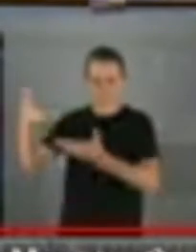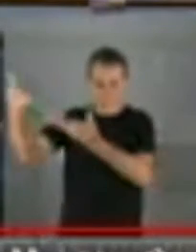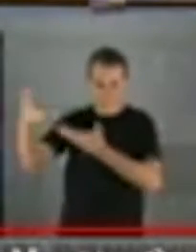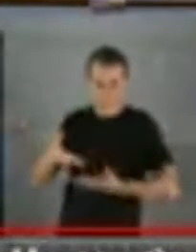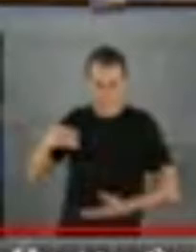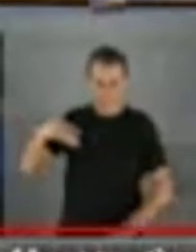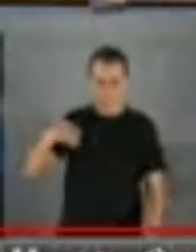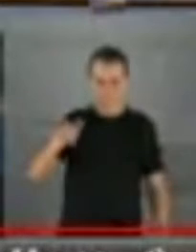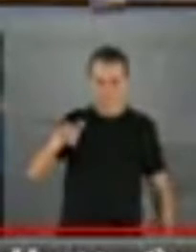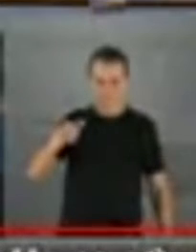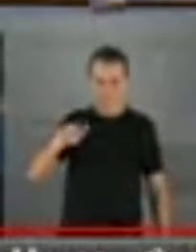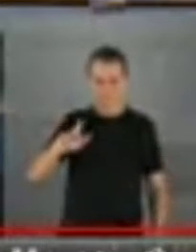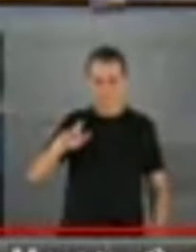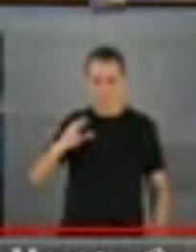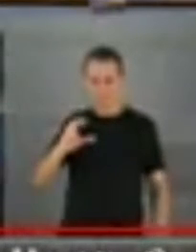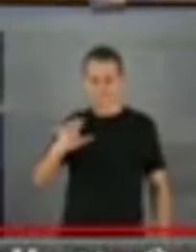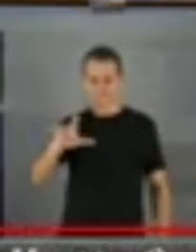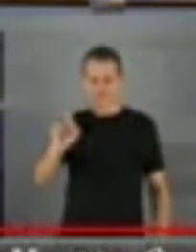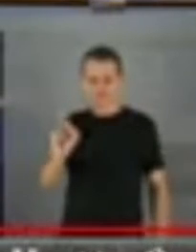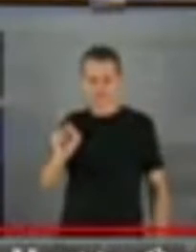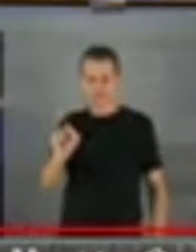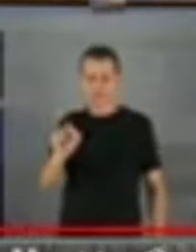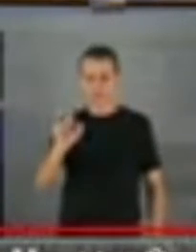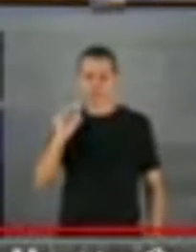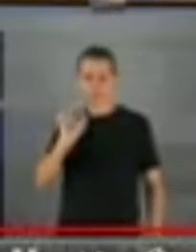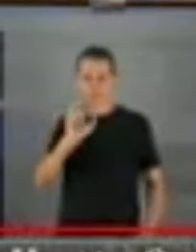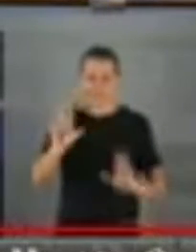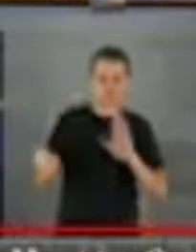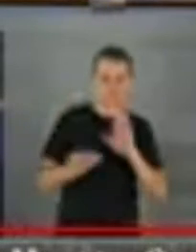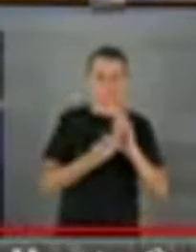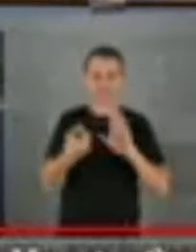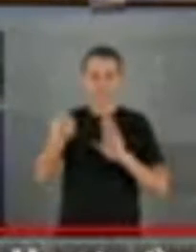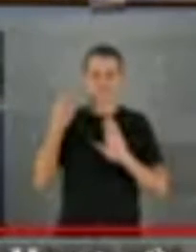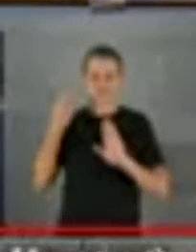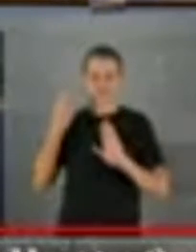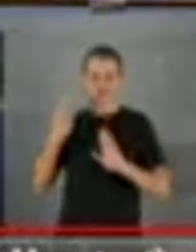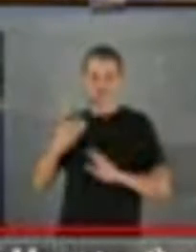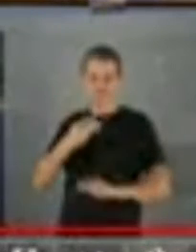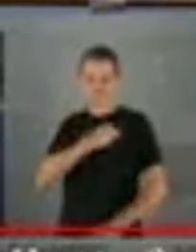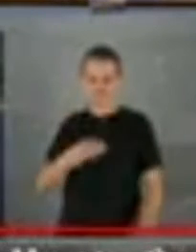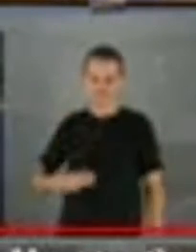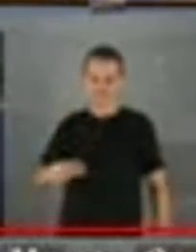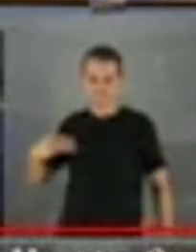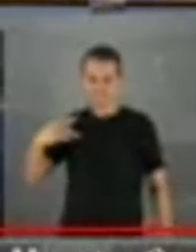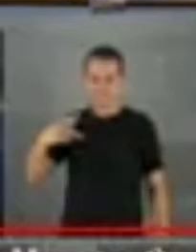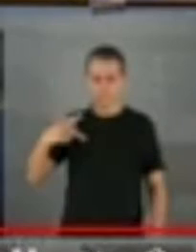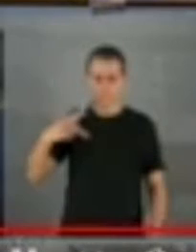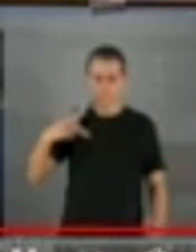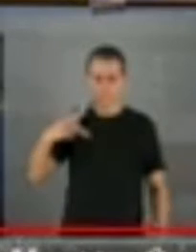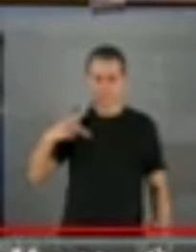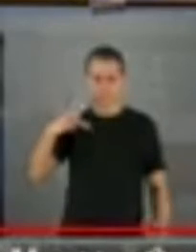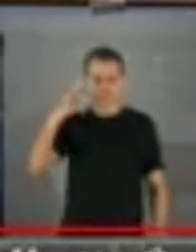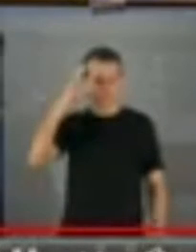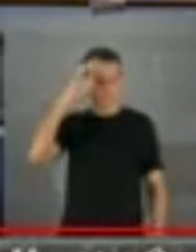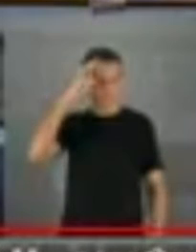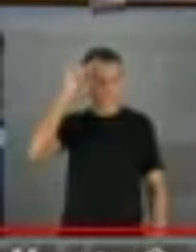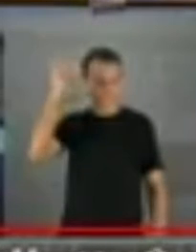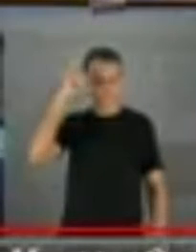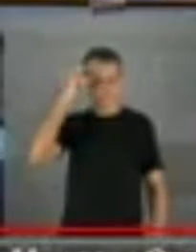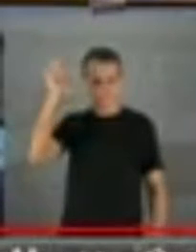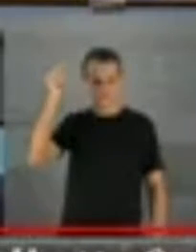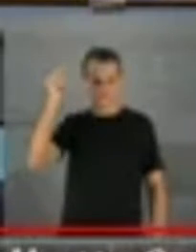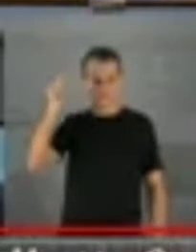Marcelo Queiroga. Reconvocação do ex-ministro Eduardo Pazuello. requerimento do senador Humberto Costa,